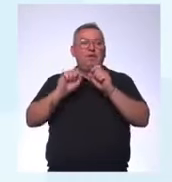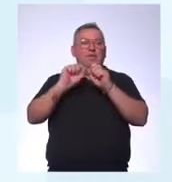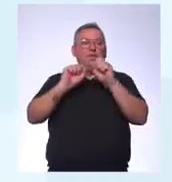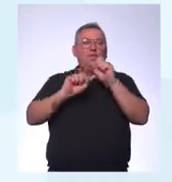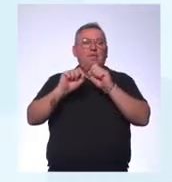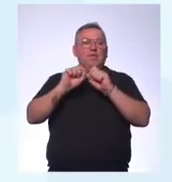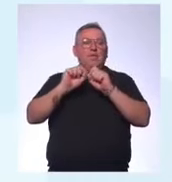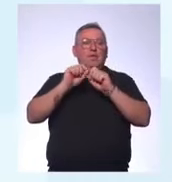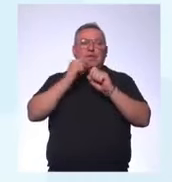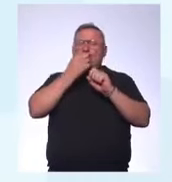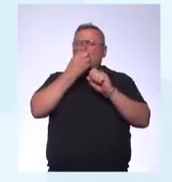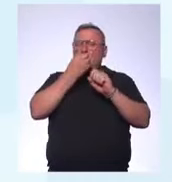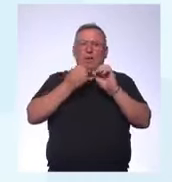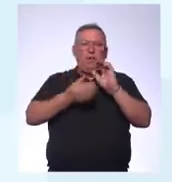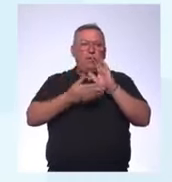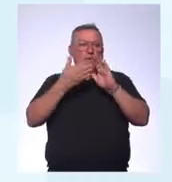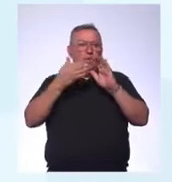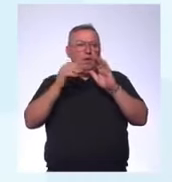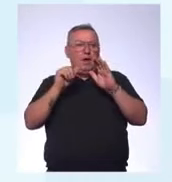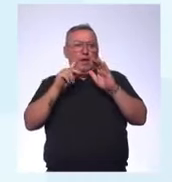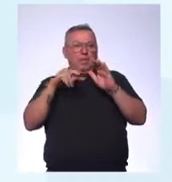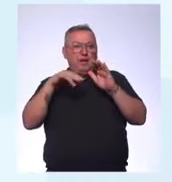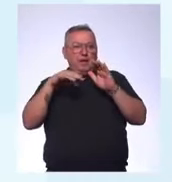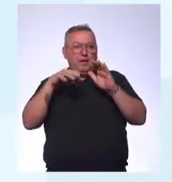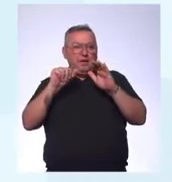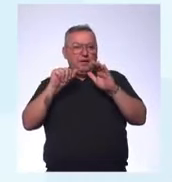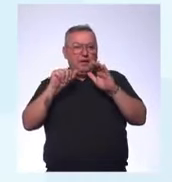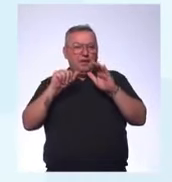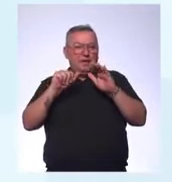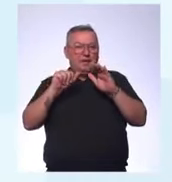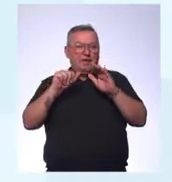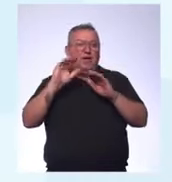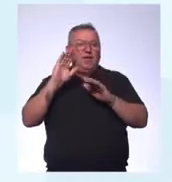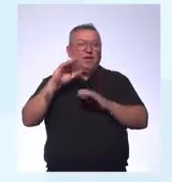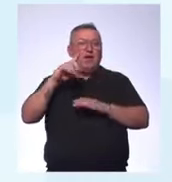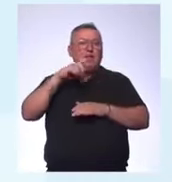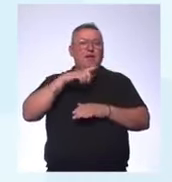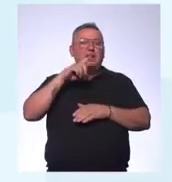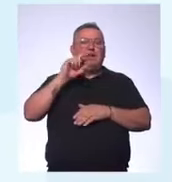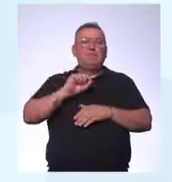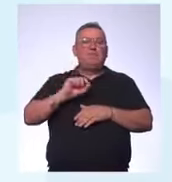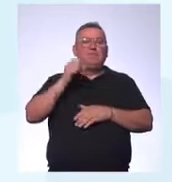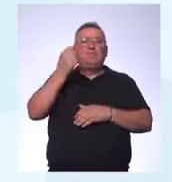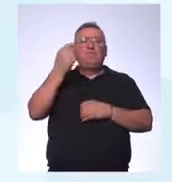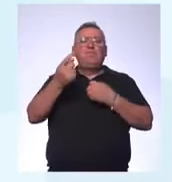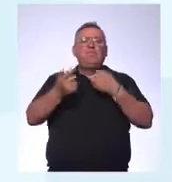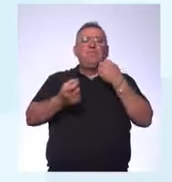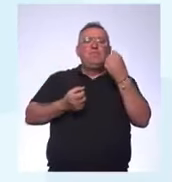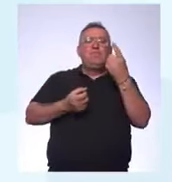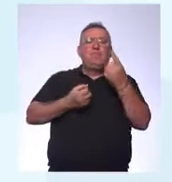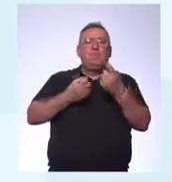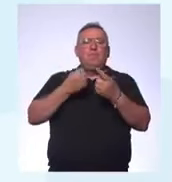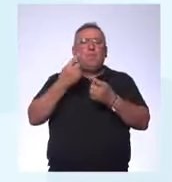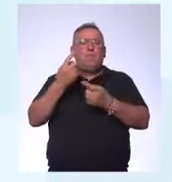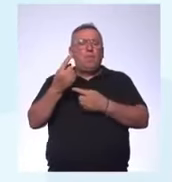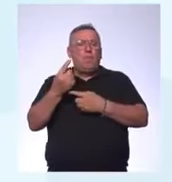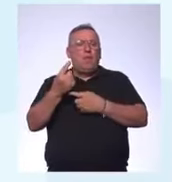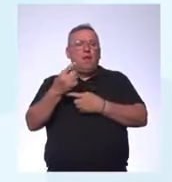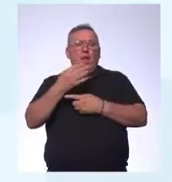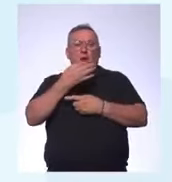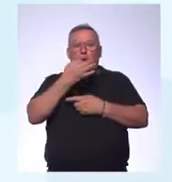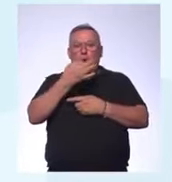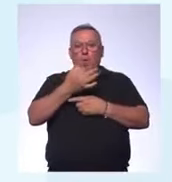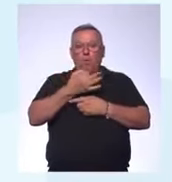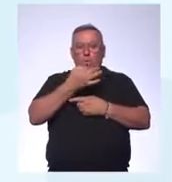Eu tirei o apenas, porque esse de apenas já teria aí alguma questão de